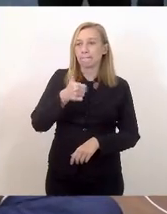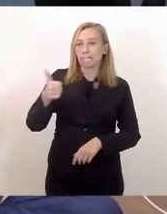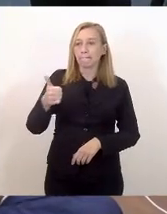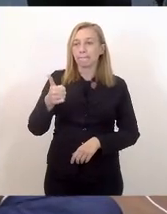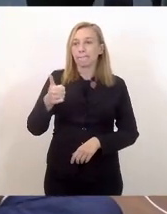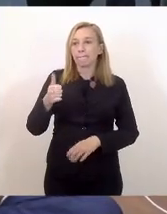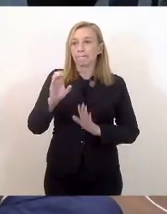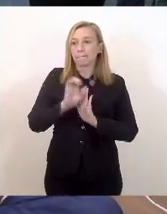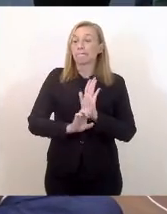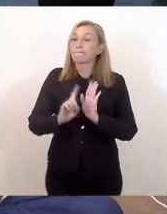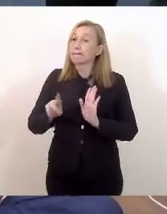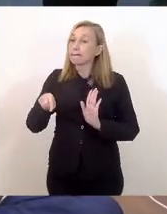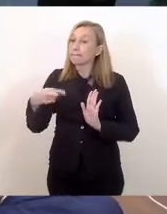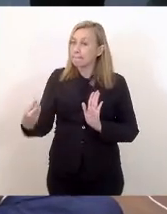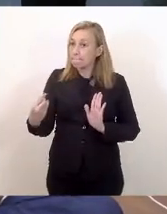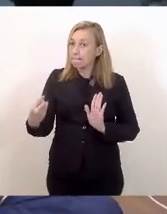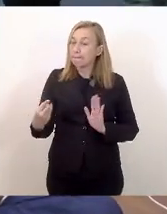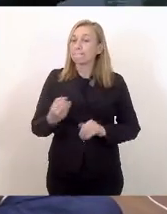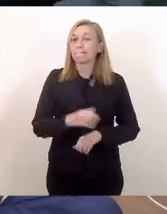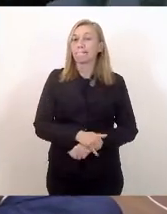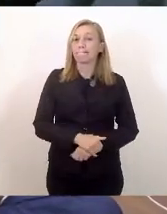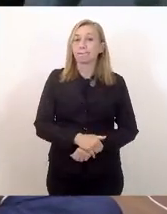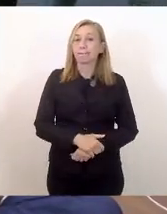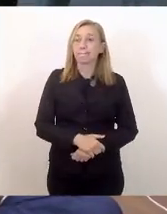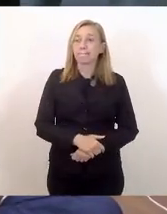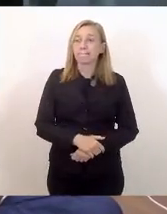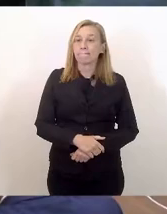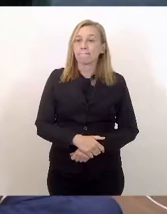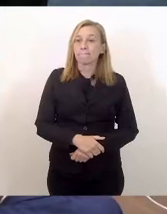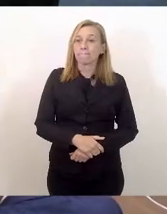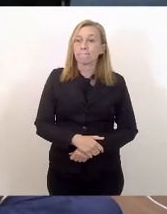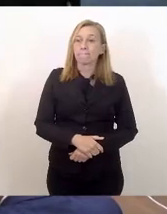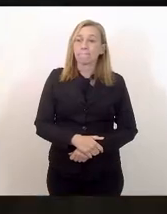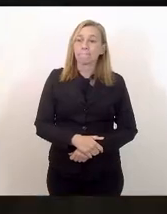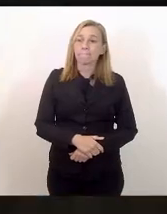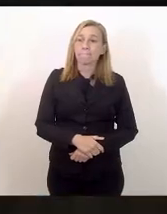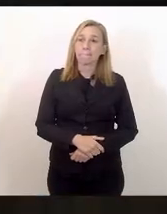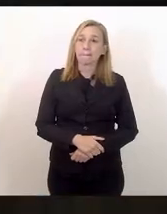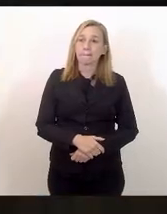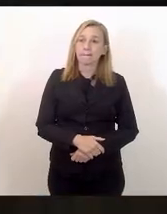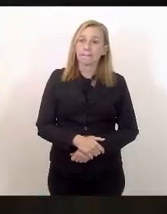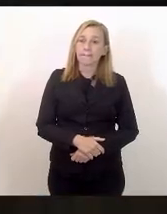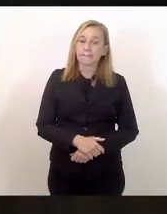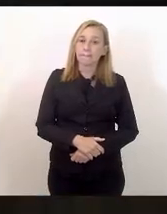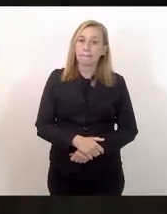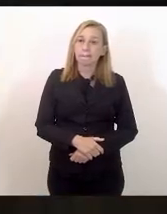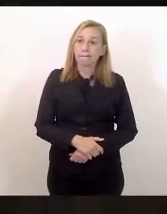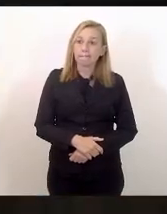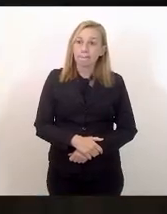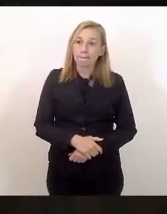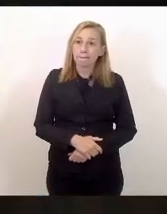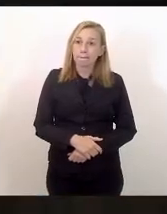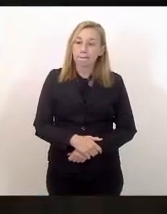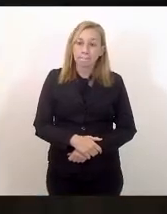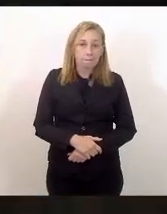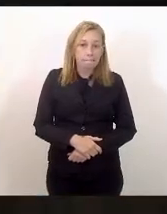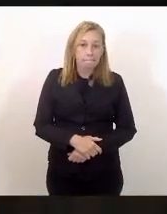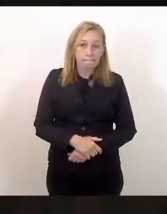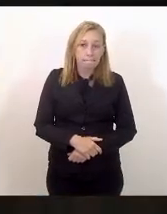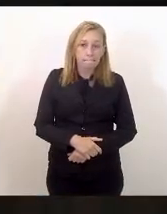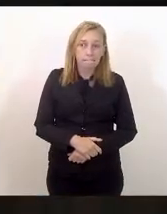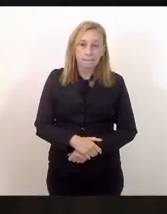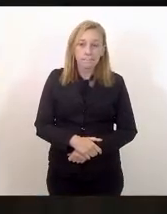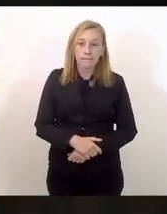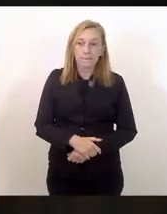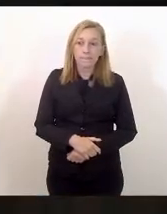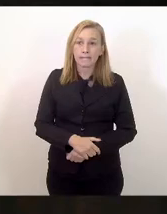depois vamos consultar o autor e vamos fazer uma audiência pública. Pela Comissão de Assuntos da Criança e do